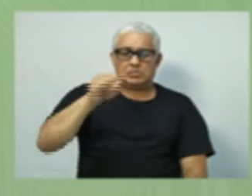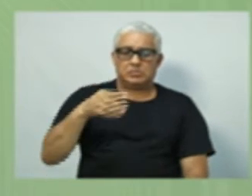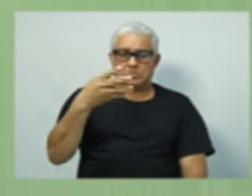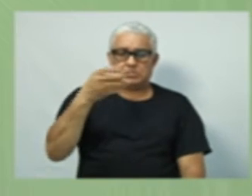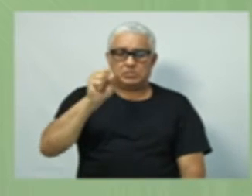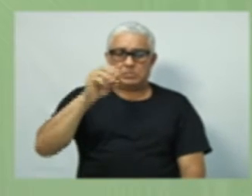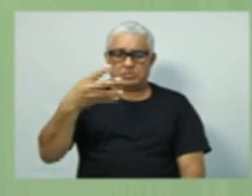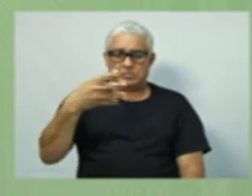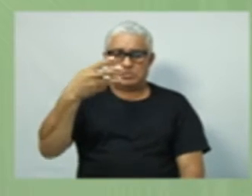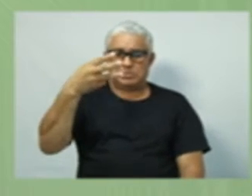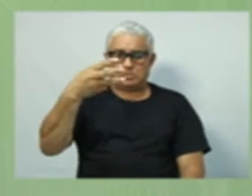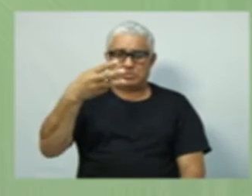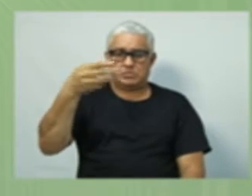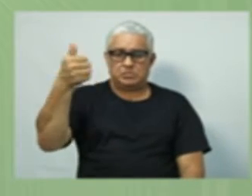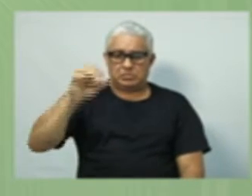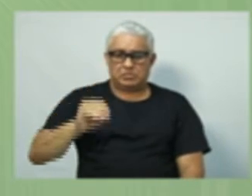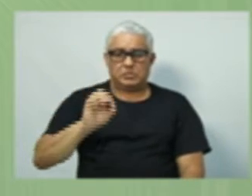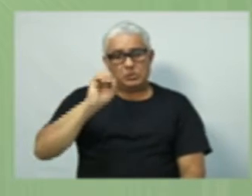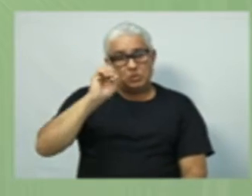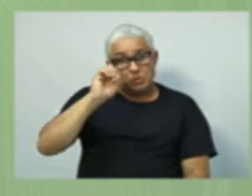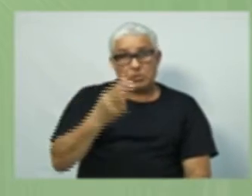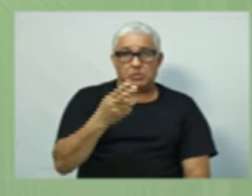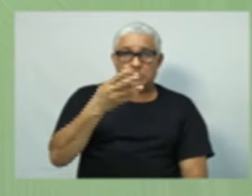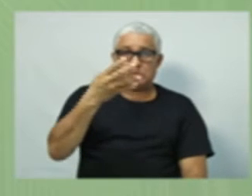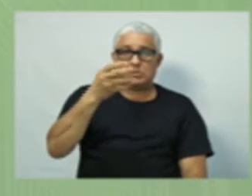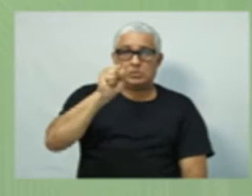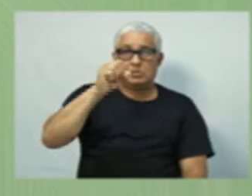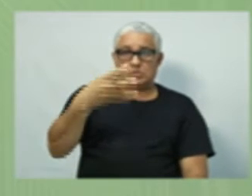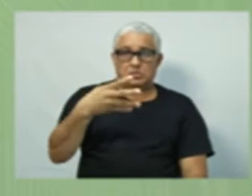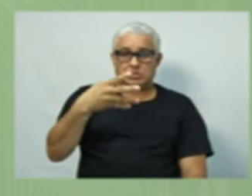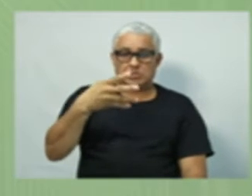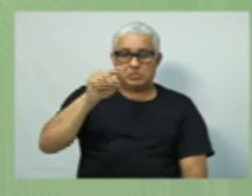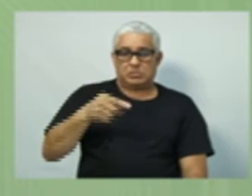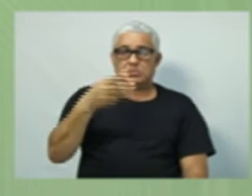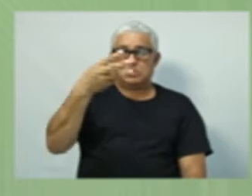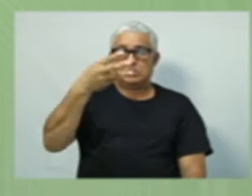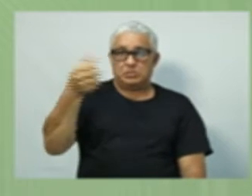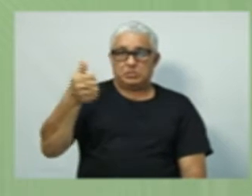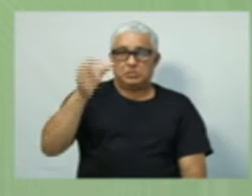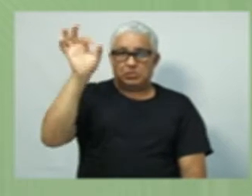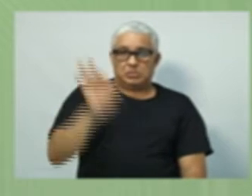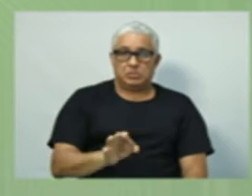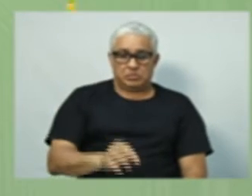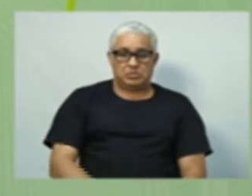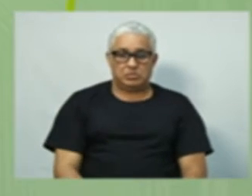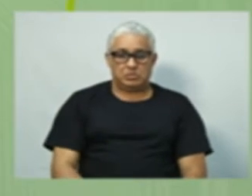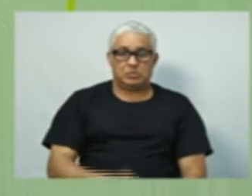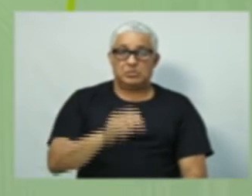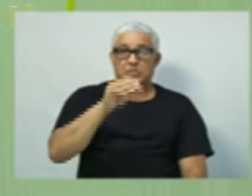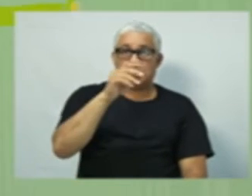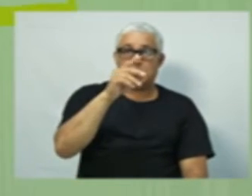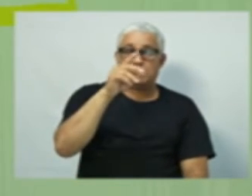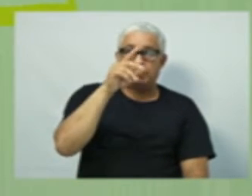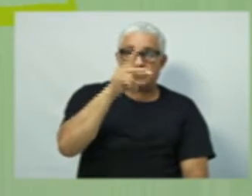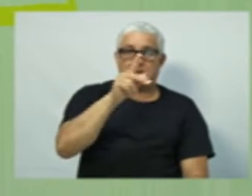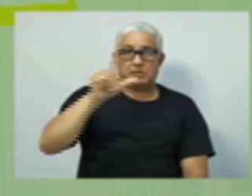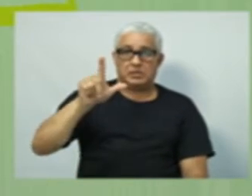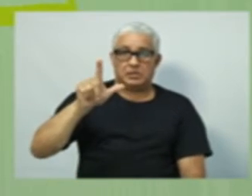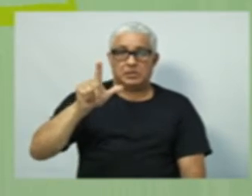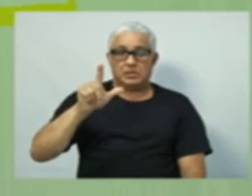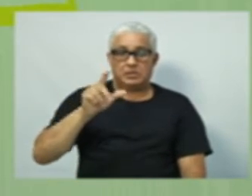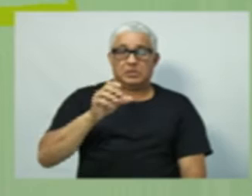que de tudo o que eu tenho de recursos na empresa do meu do meu patrimônio líquido o meu patrimônio que representa 80 ele consegue